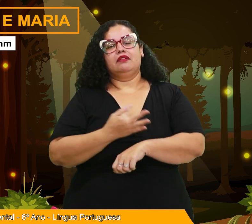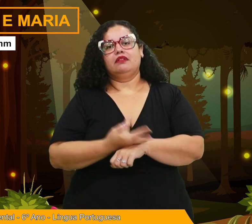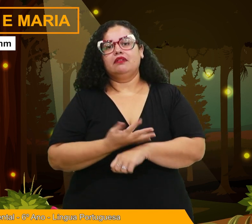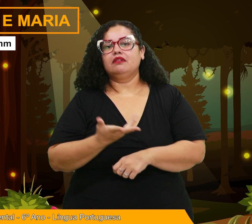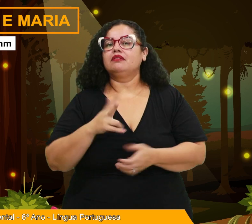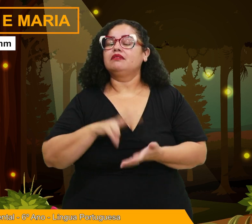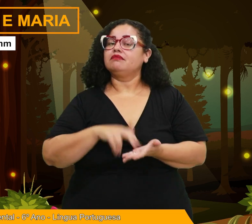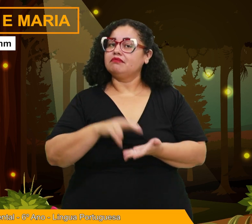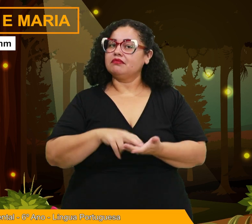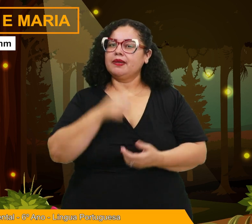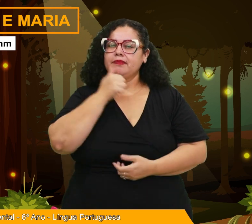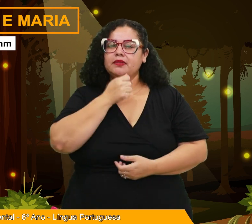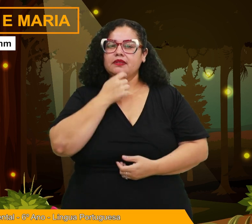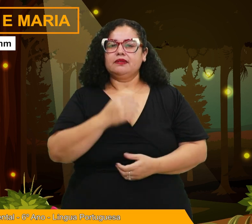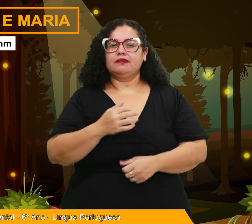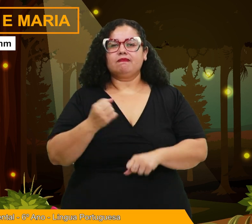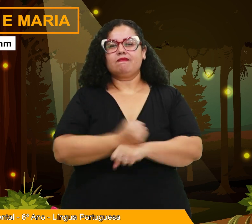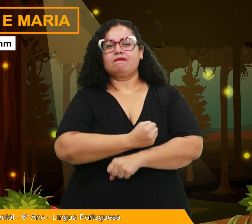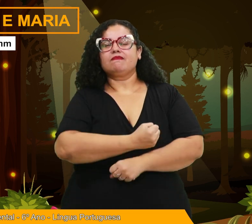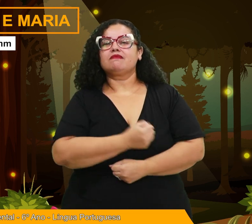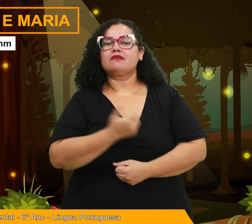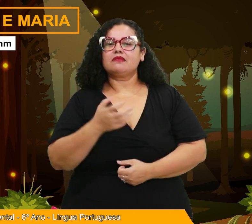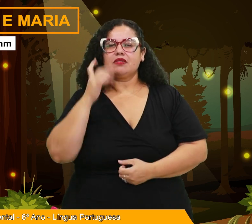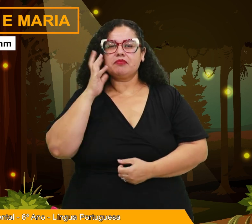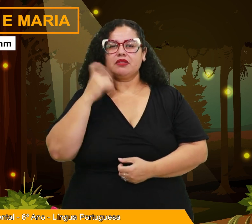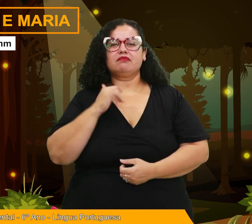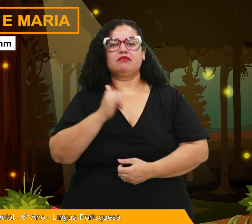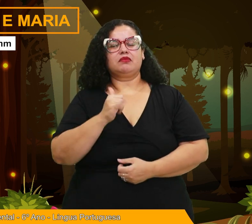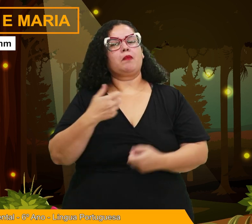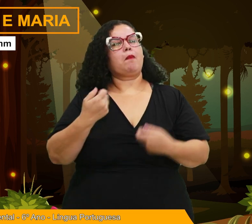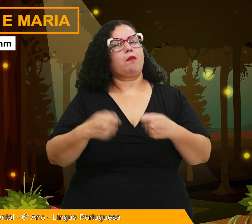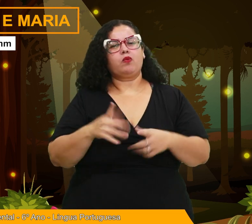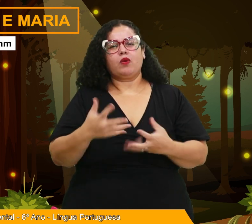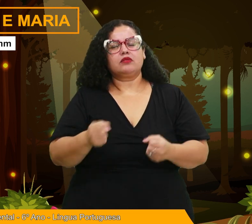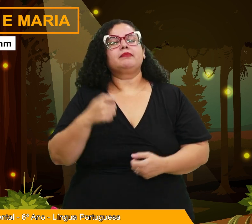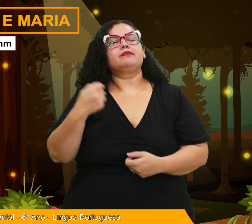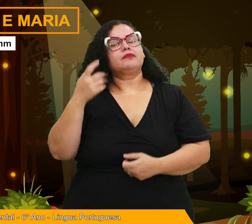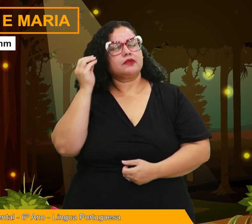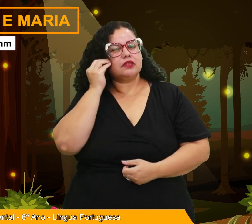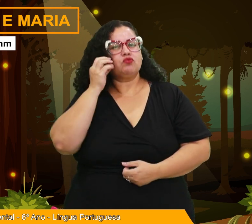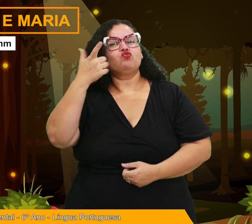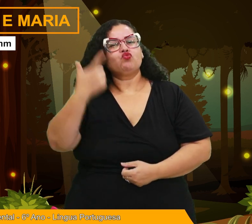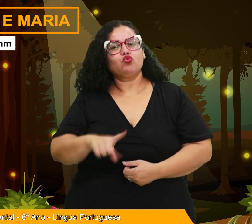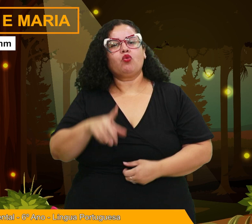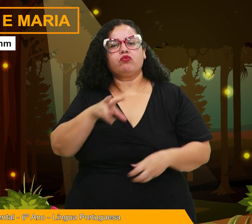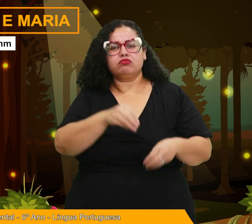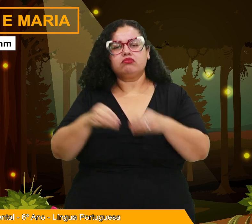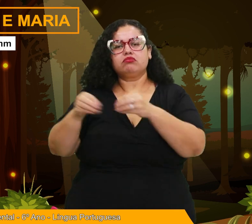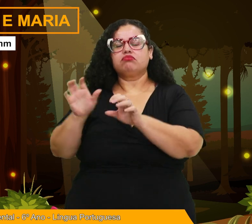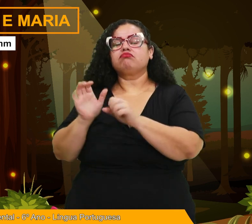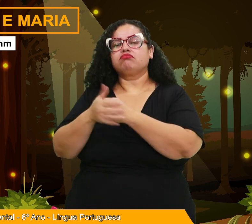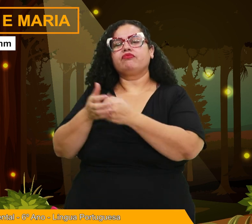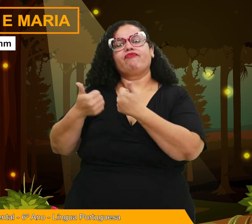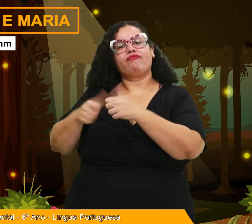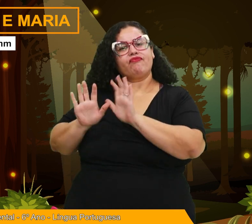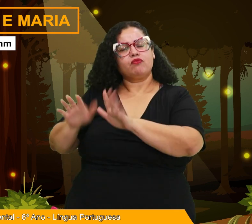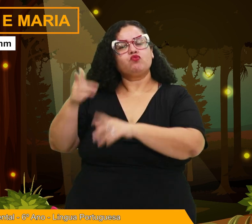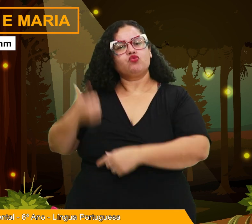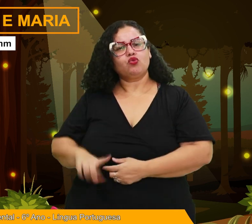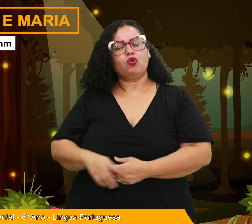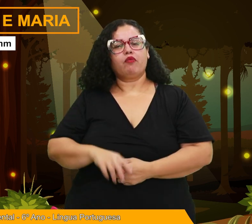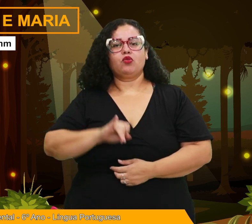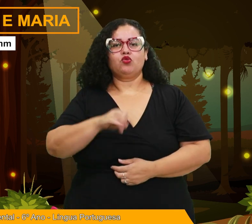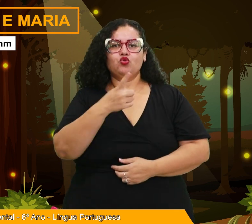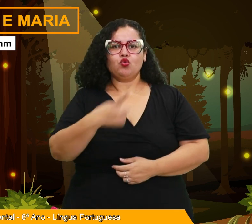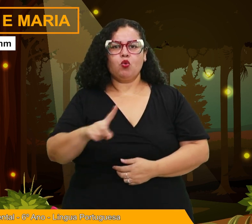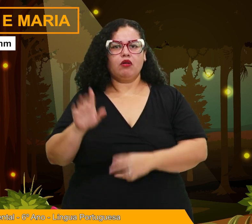a mulher, assim que foram deitar, disse que precisavam tentar novamente com o mesmo plano.